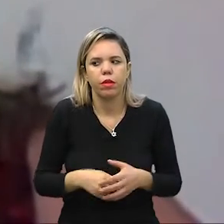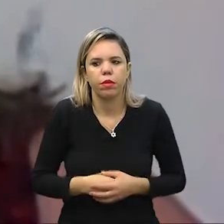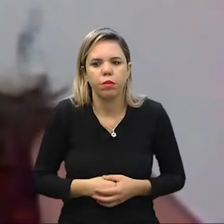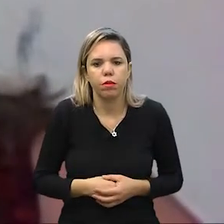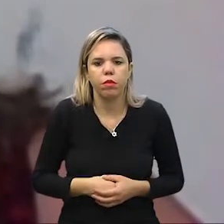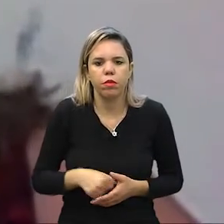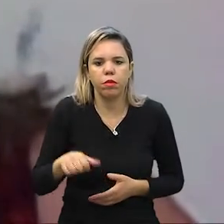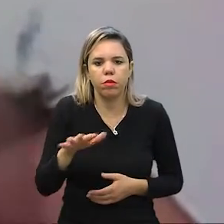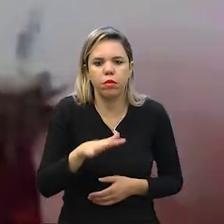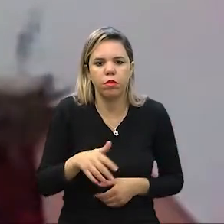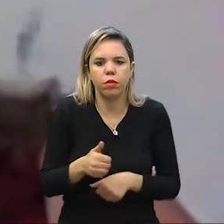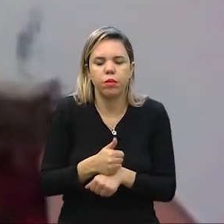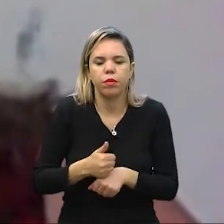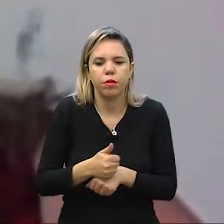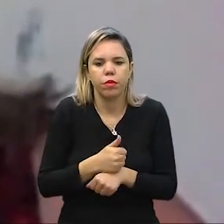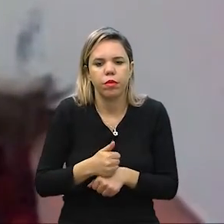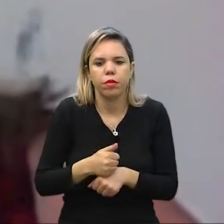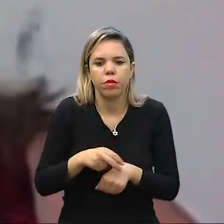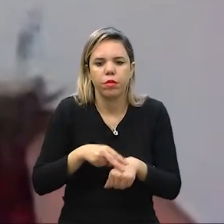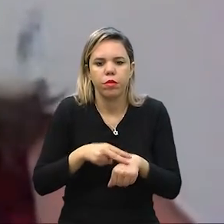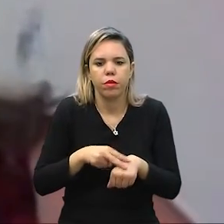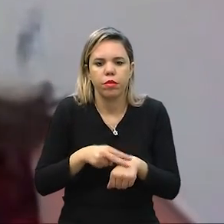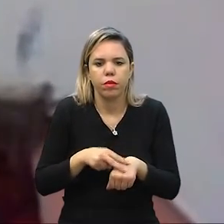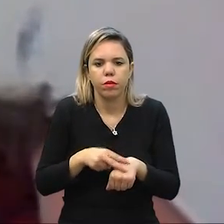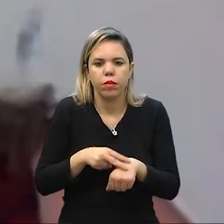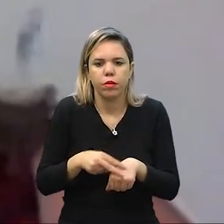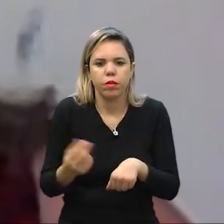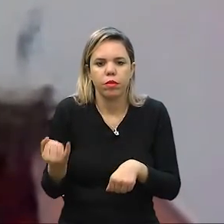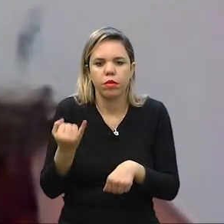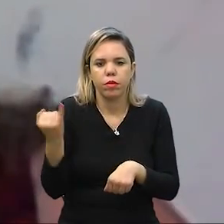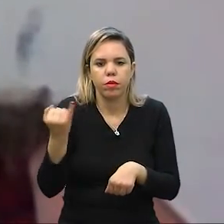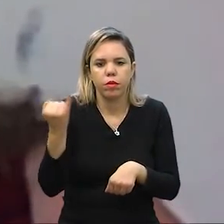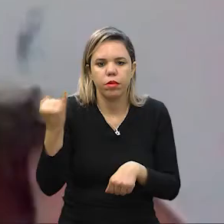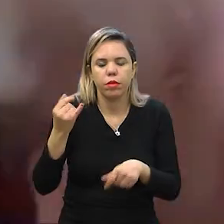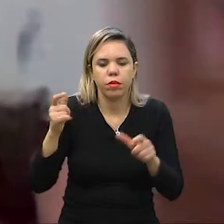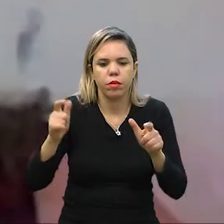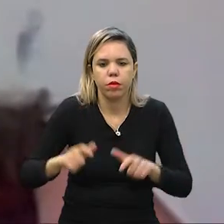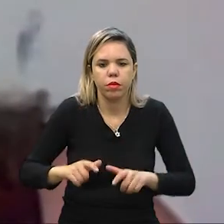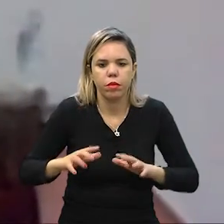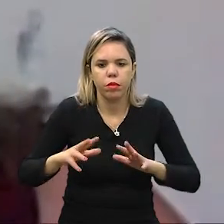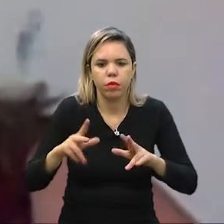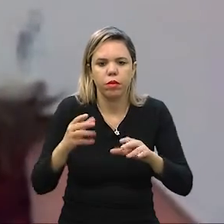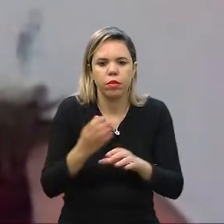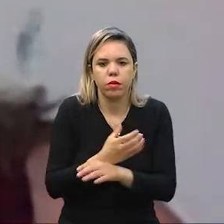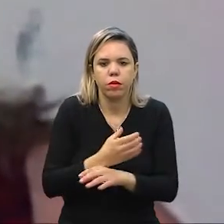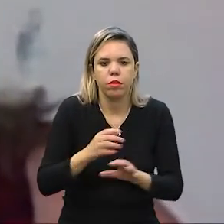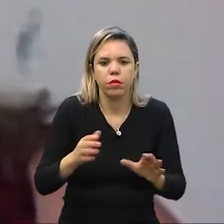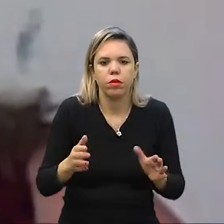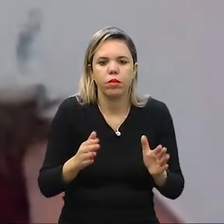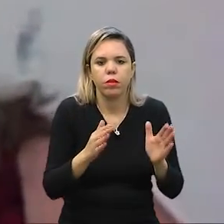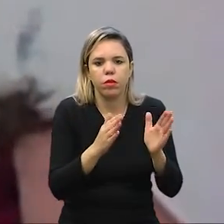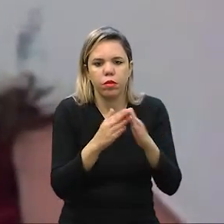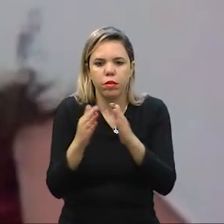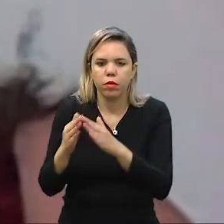uma área verde muito importante para uma região que já é totalmente